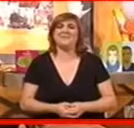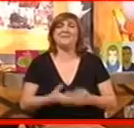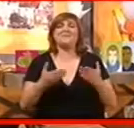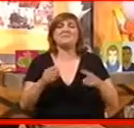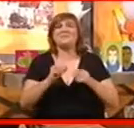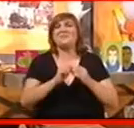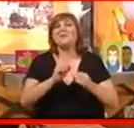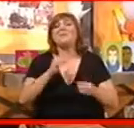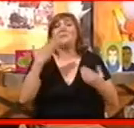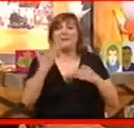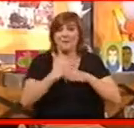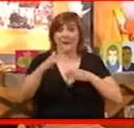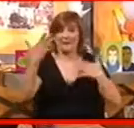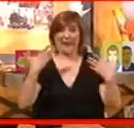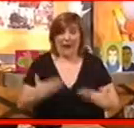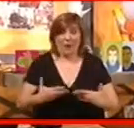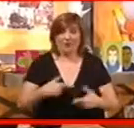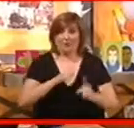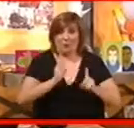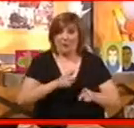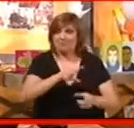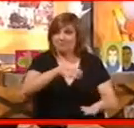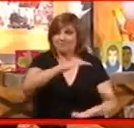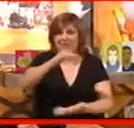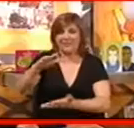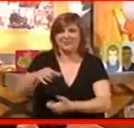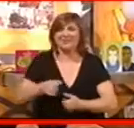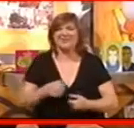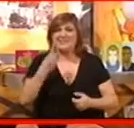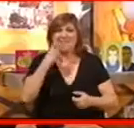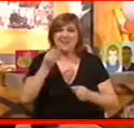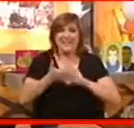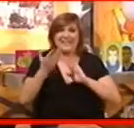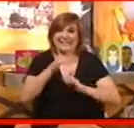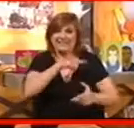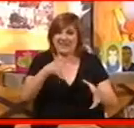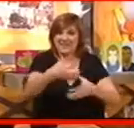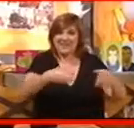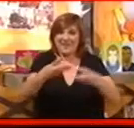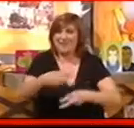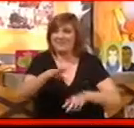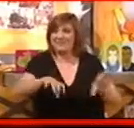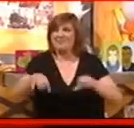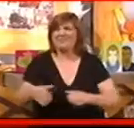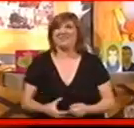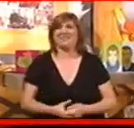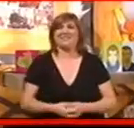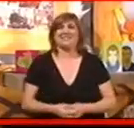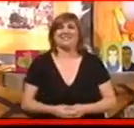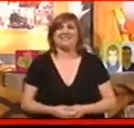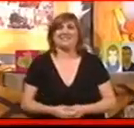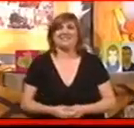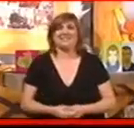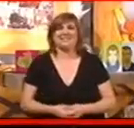Não, deixa eu dar. A partir de agora! E lá põe eles muito lançados. A vaselina a dificultar-lhes a vida. Parece que não, já são rapazes